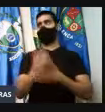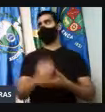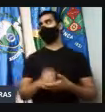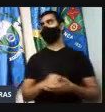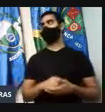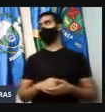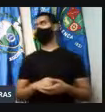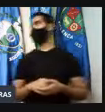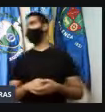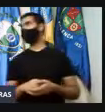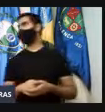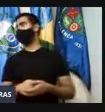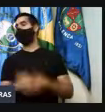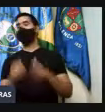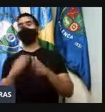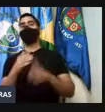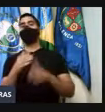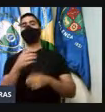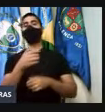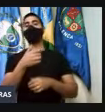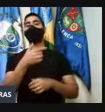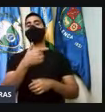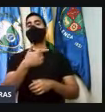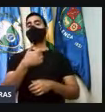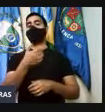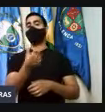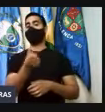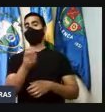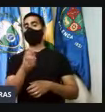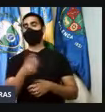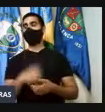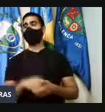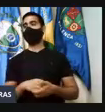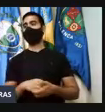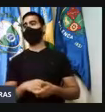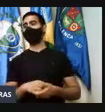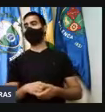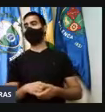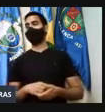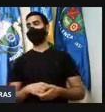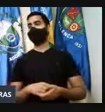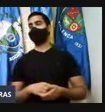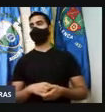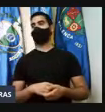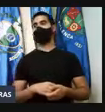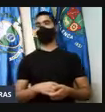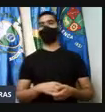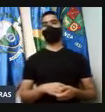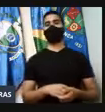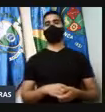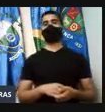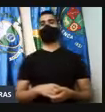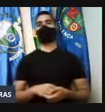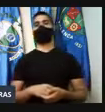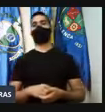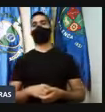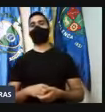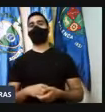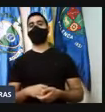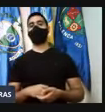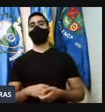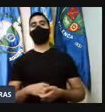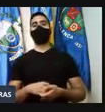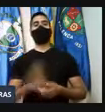Requerimento 262 de 2020. O vereador